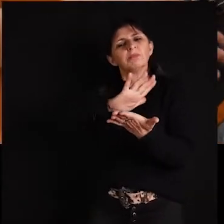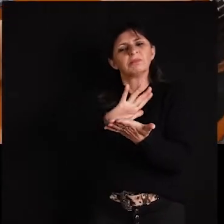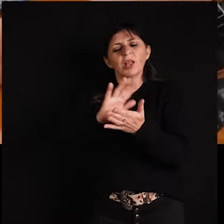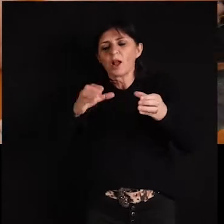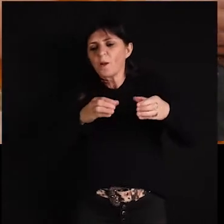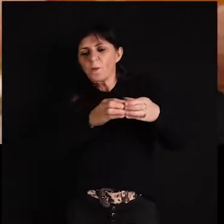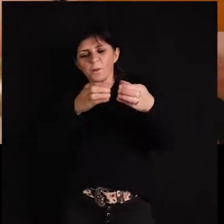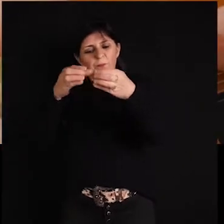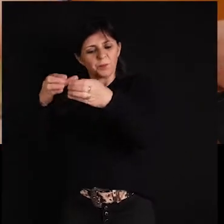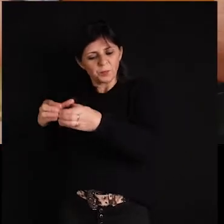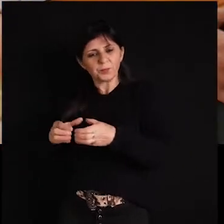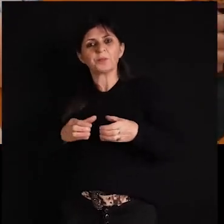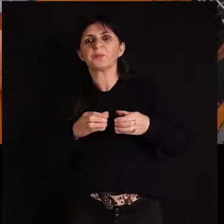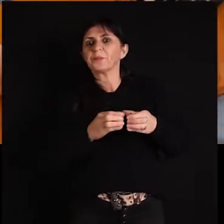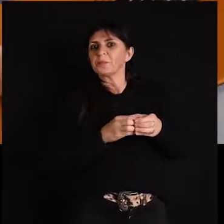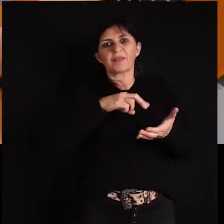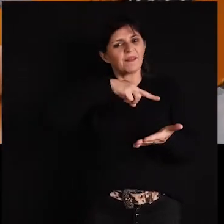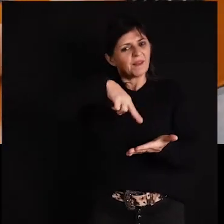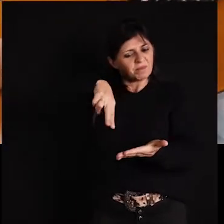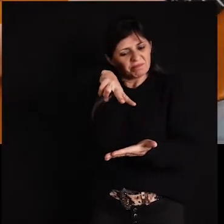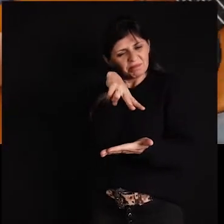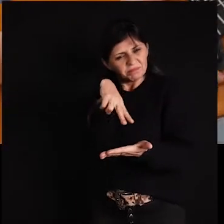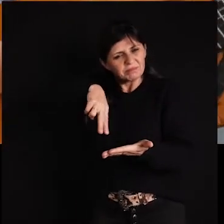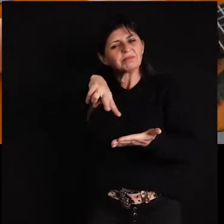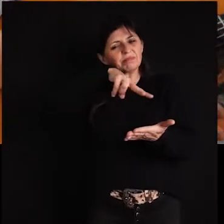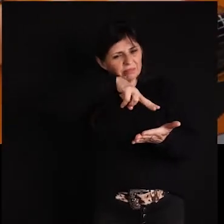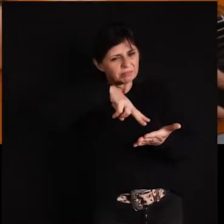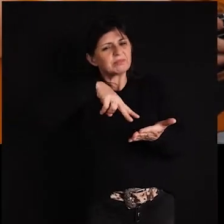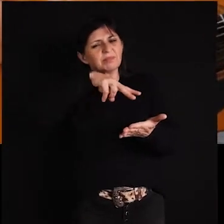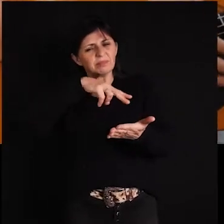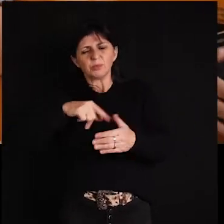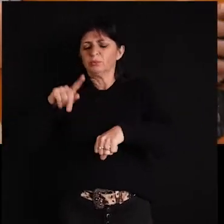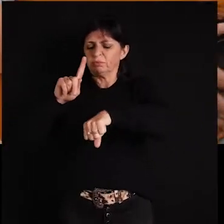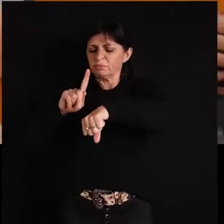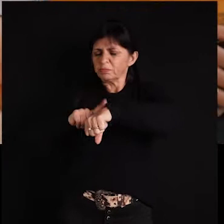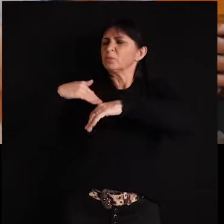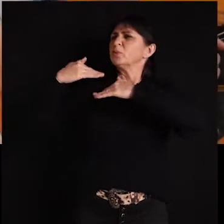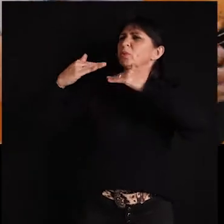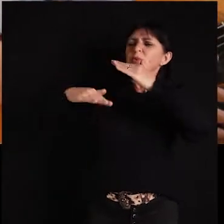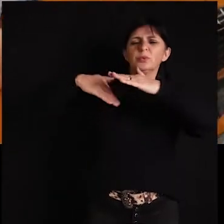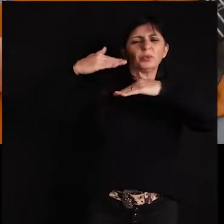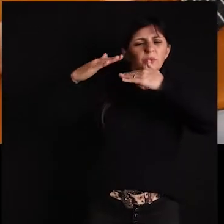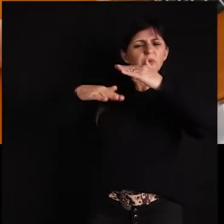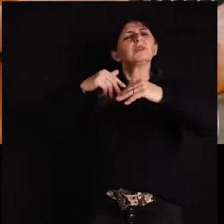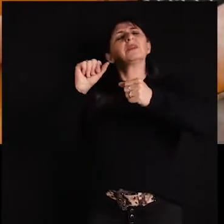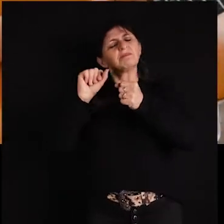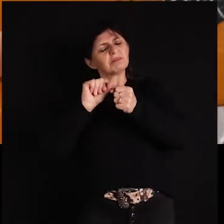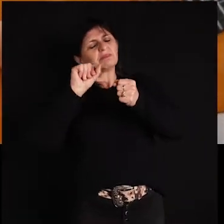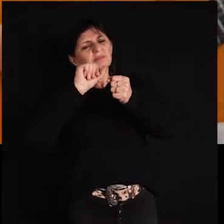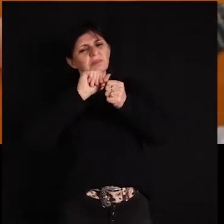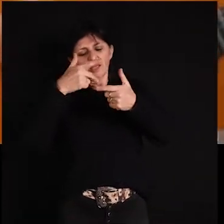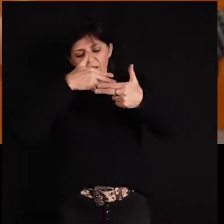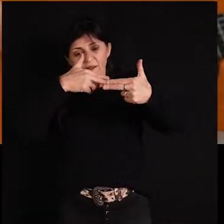batido, chucrismo curtido na tarca do tempo, que faz